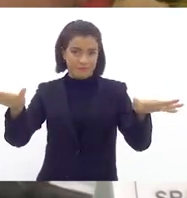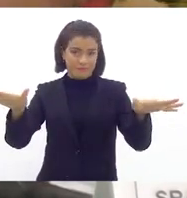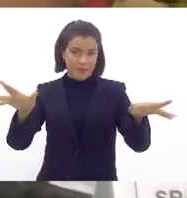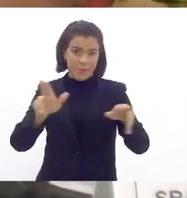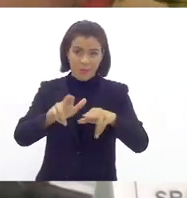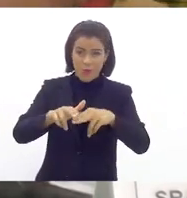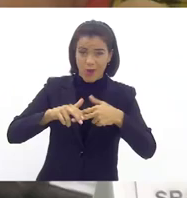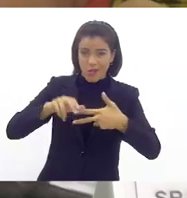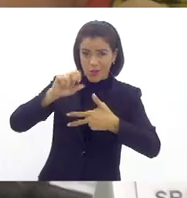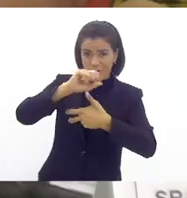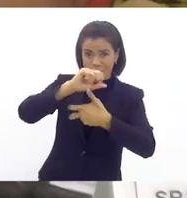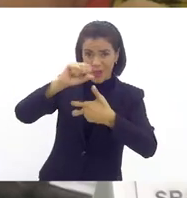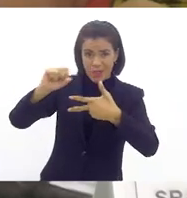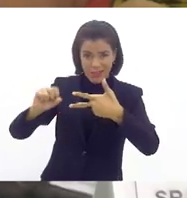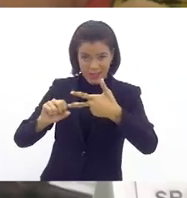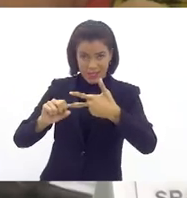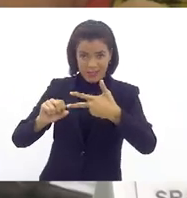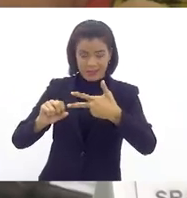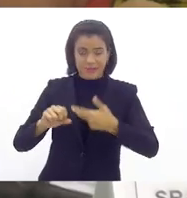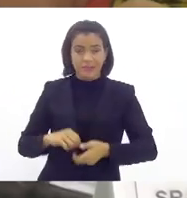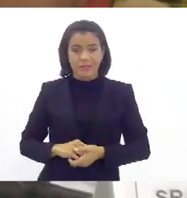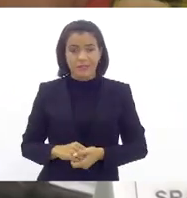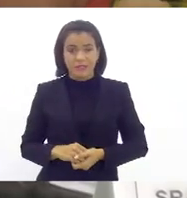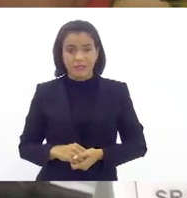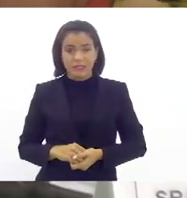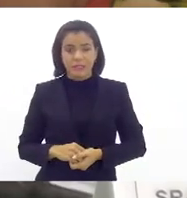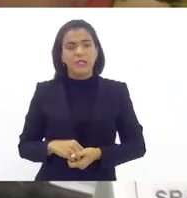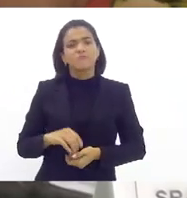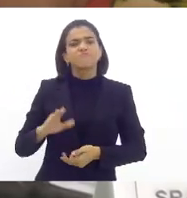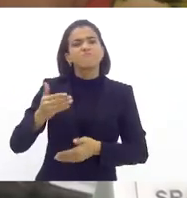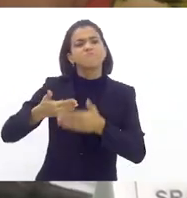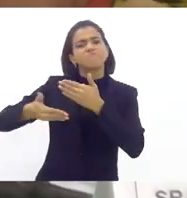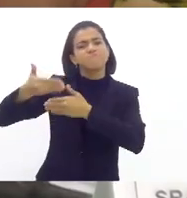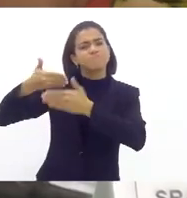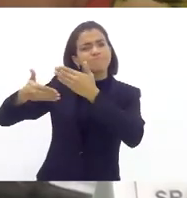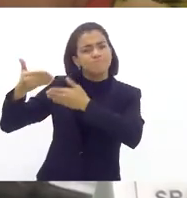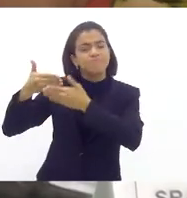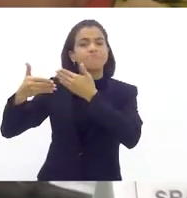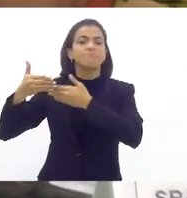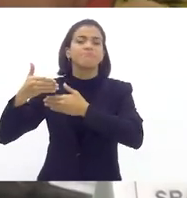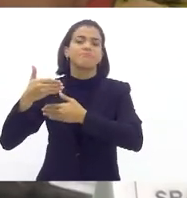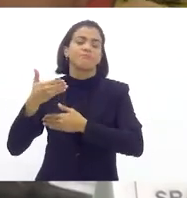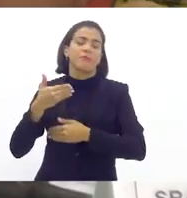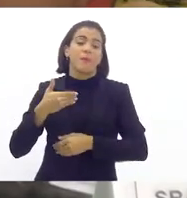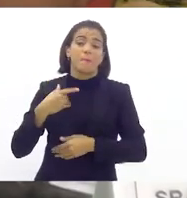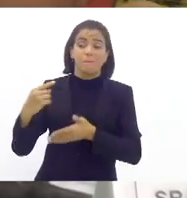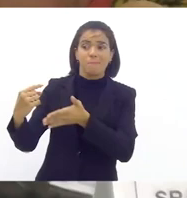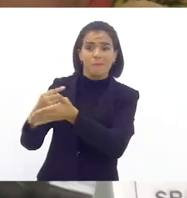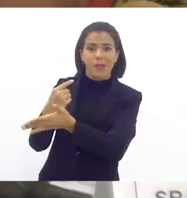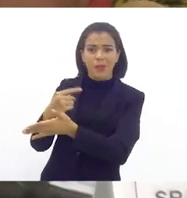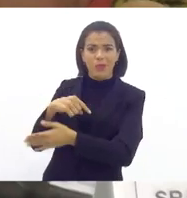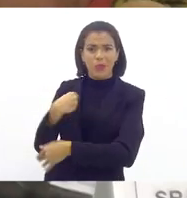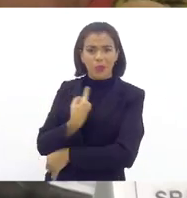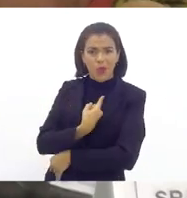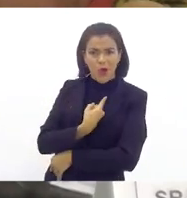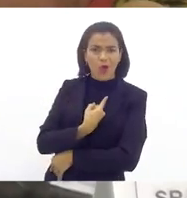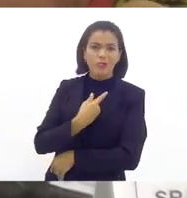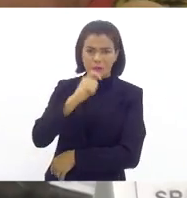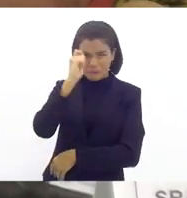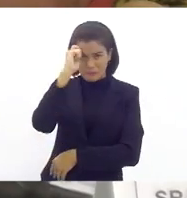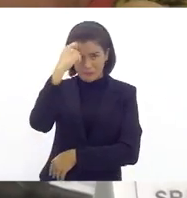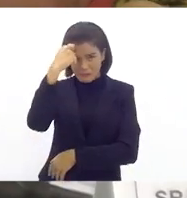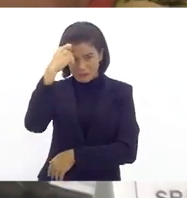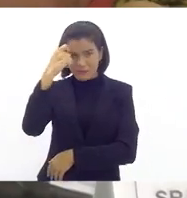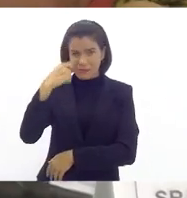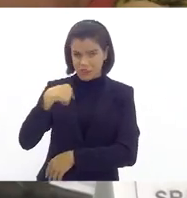Enem, inclusive para o Uni. Certo dia, atrás, me perguntaram se nós, como pretos, estávamos